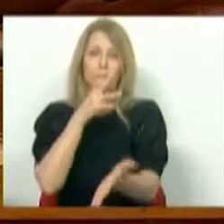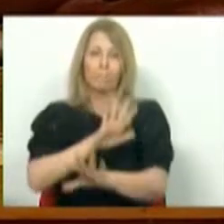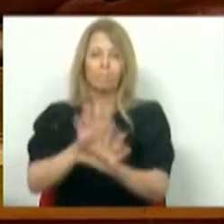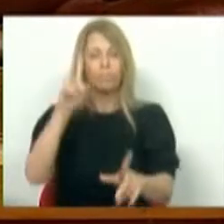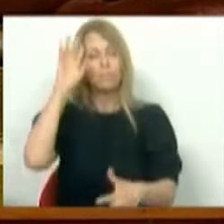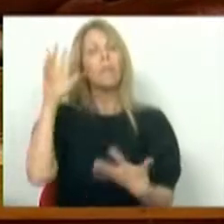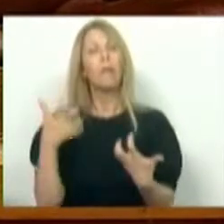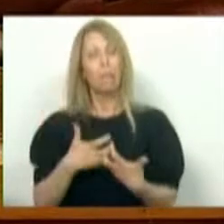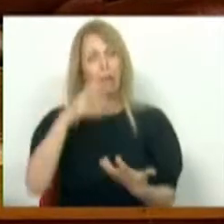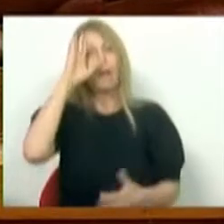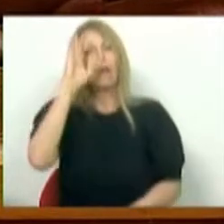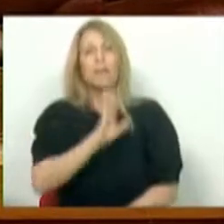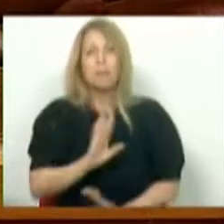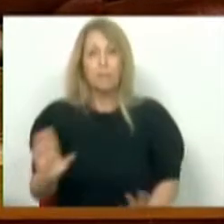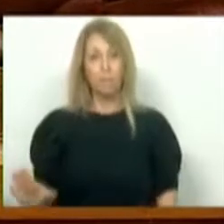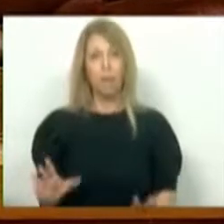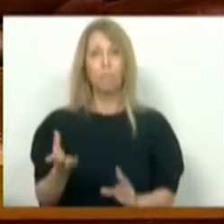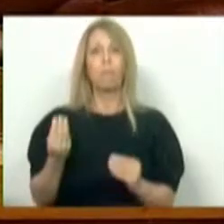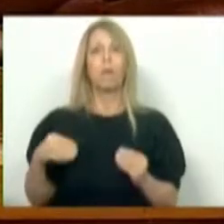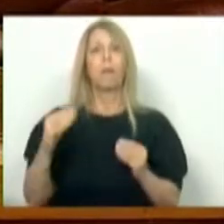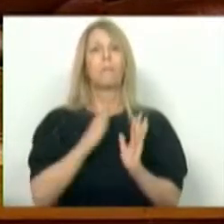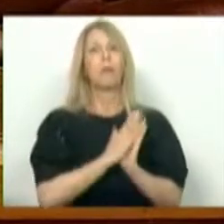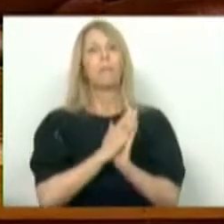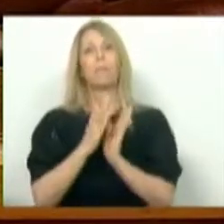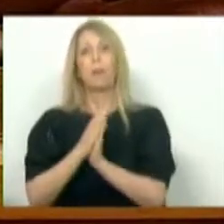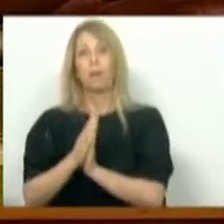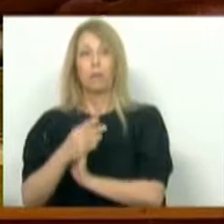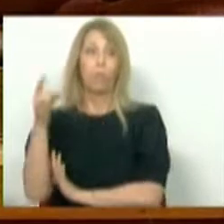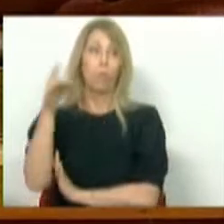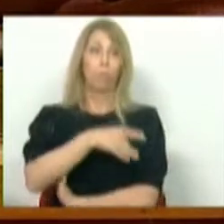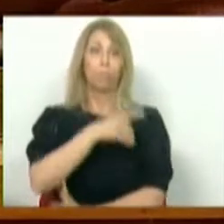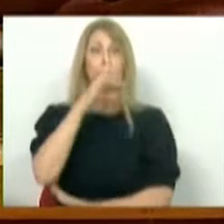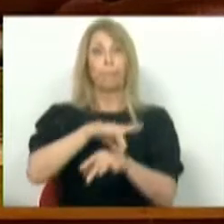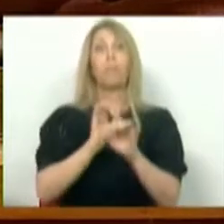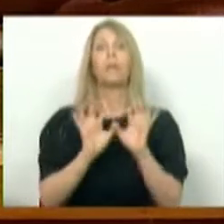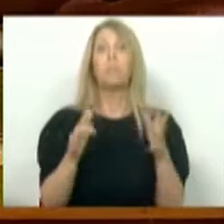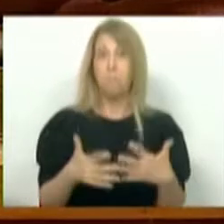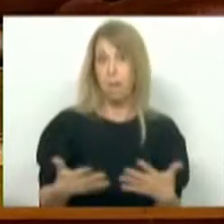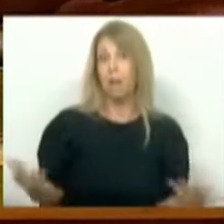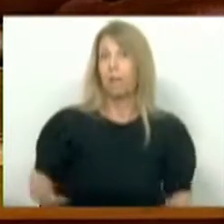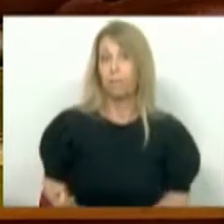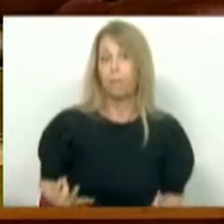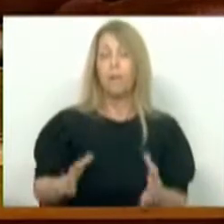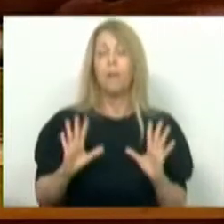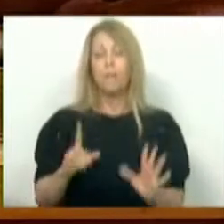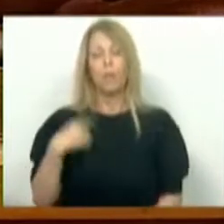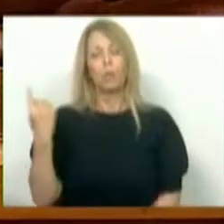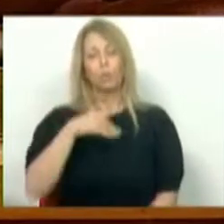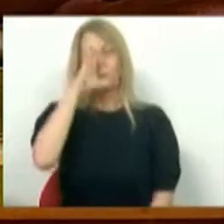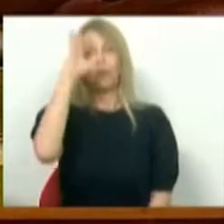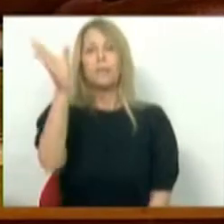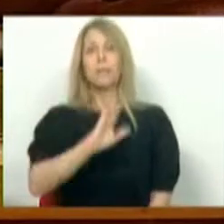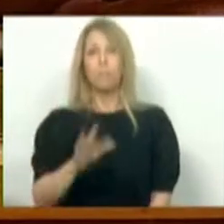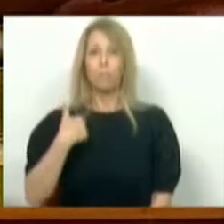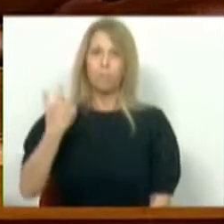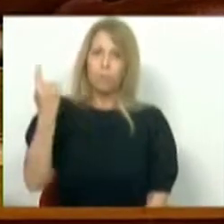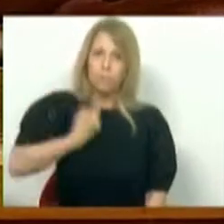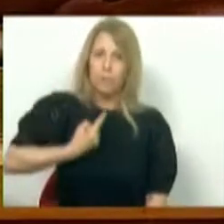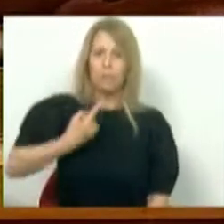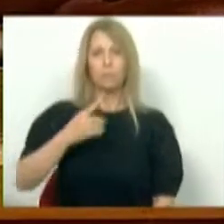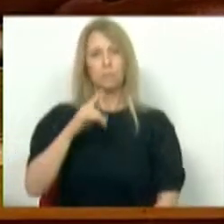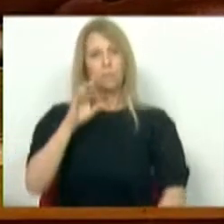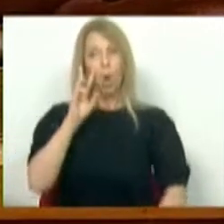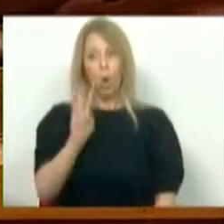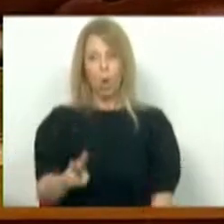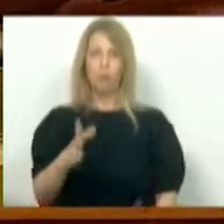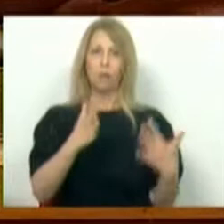guerra que se vieram somar e sobrepor às da pandemia. E todos sabemos também que temos a obrigação de olhar com